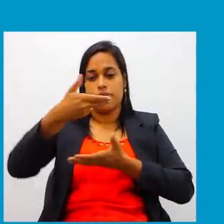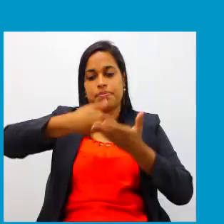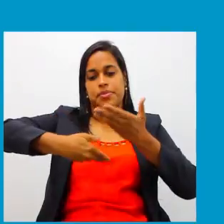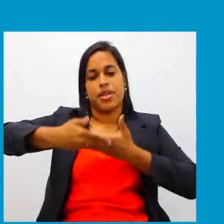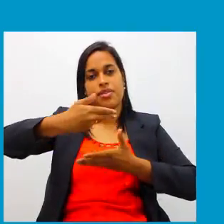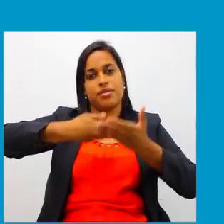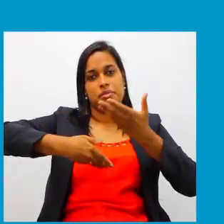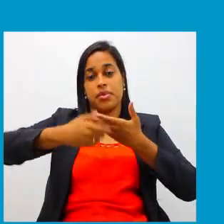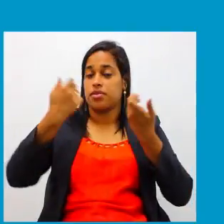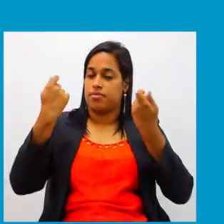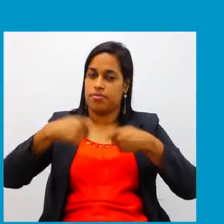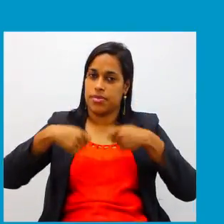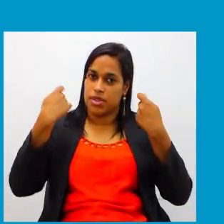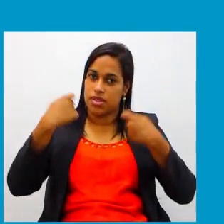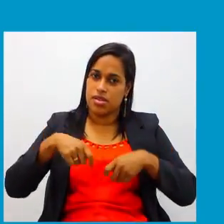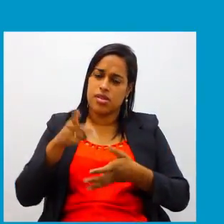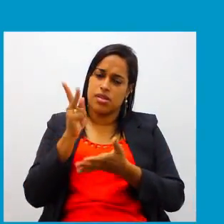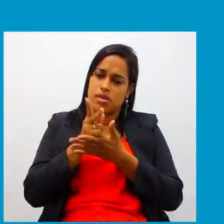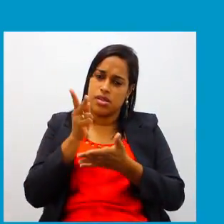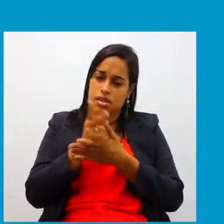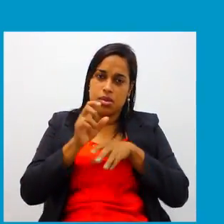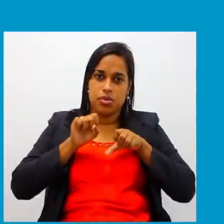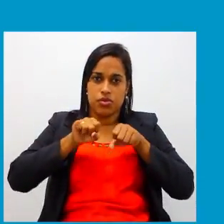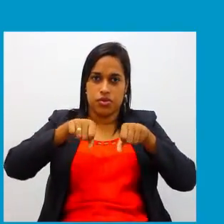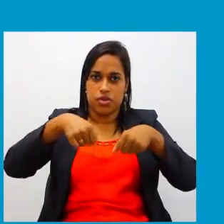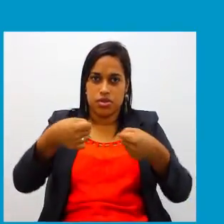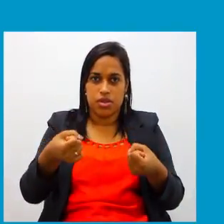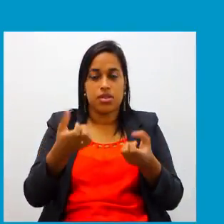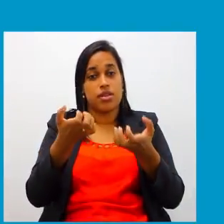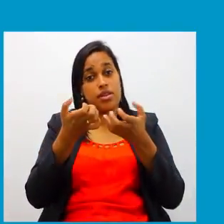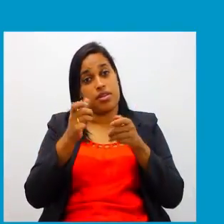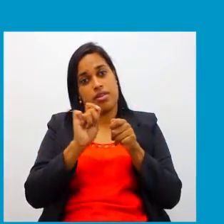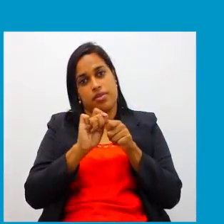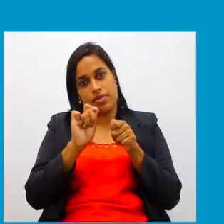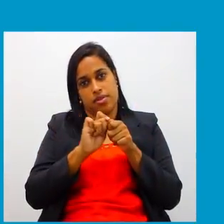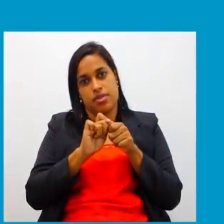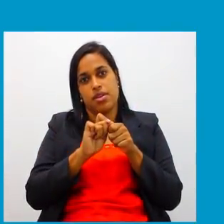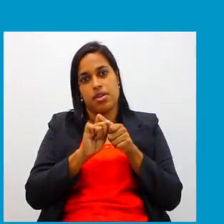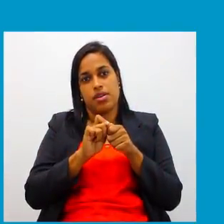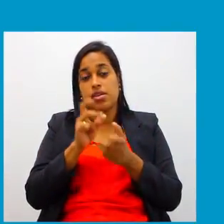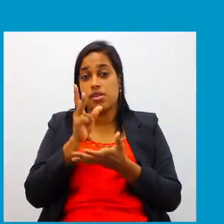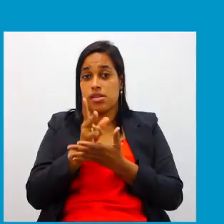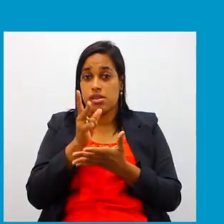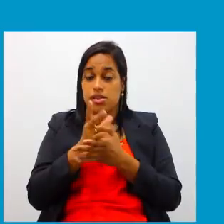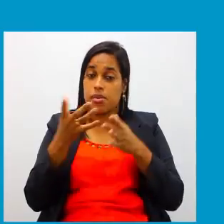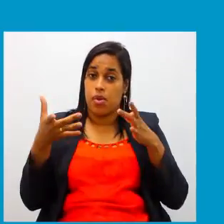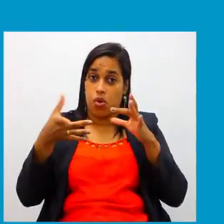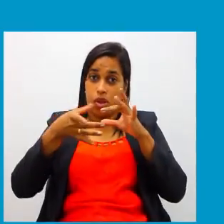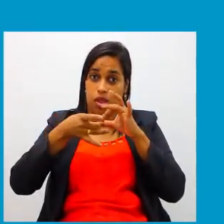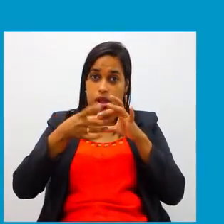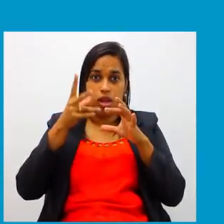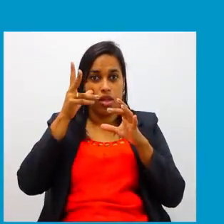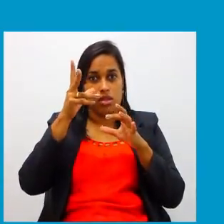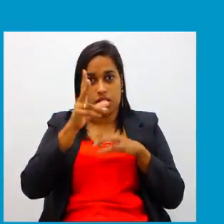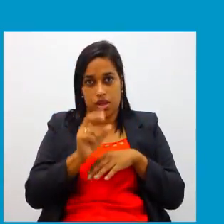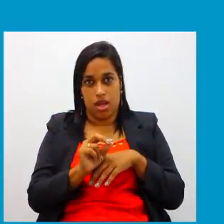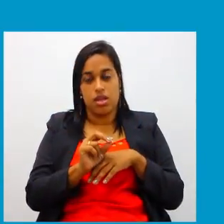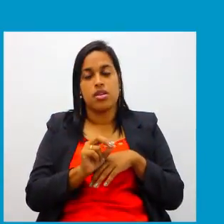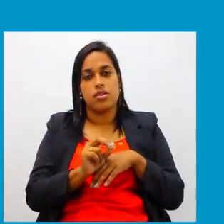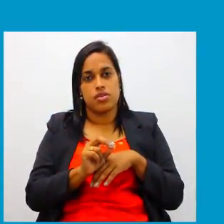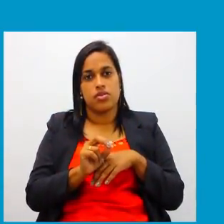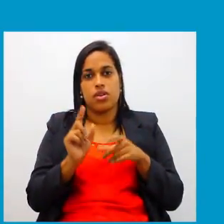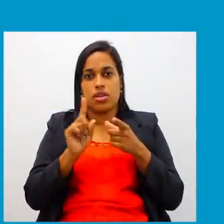participantes autônomos, então eles precisam estar dispostos e desejarem fazer isso. Estão unidos, eles unem as suas